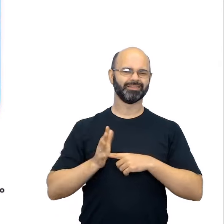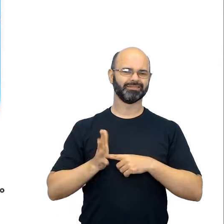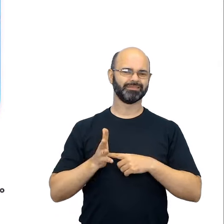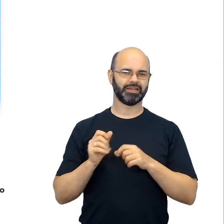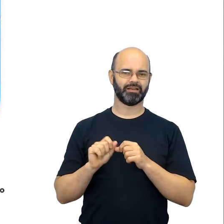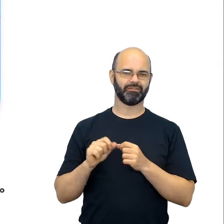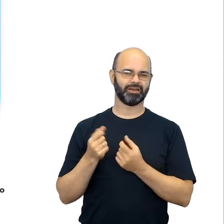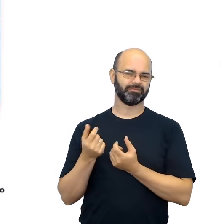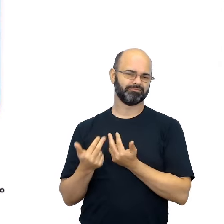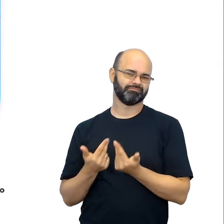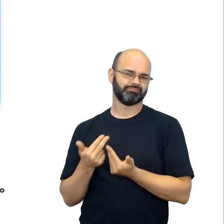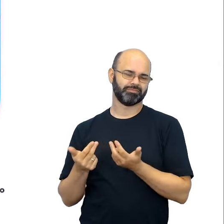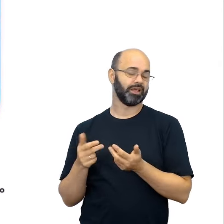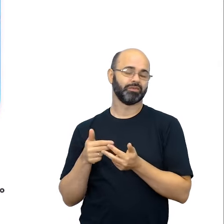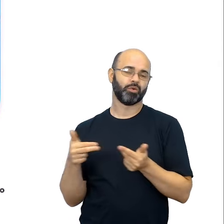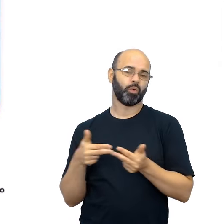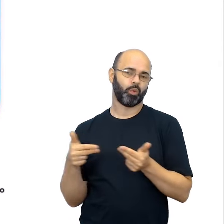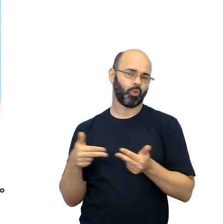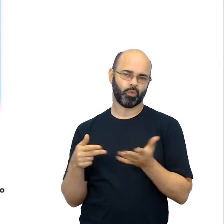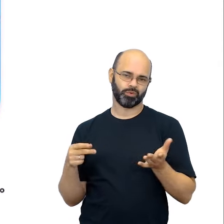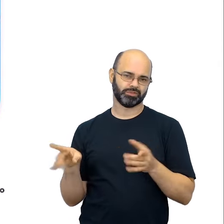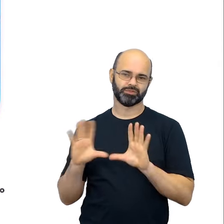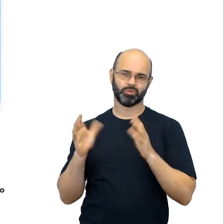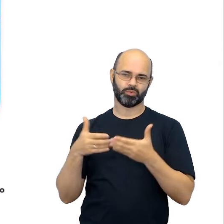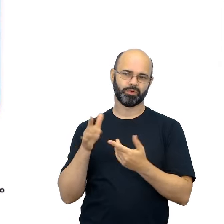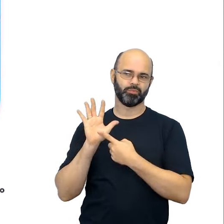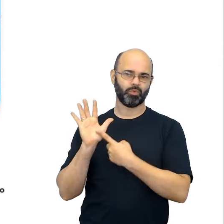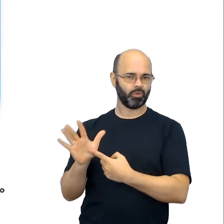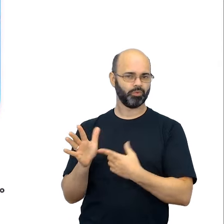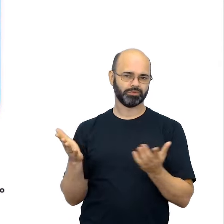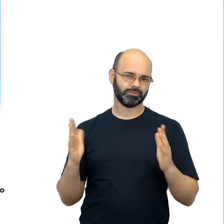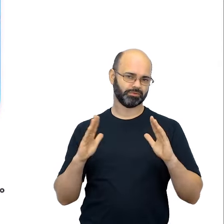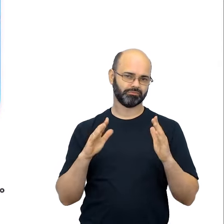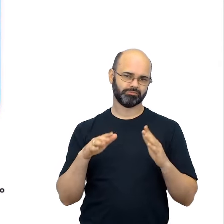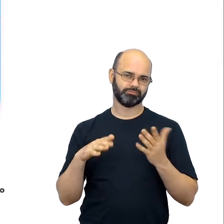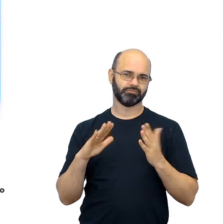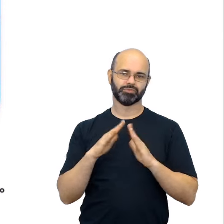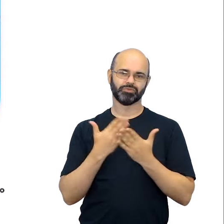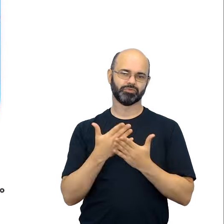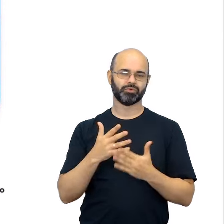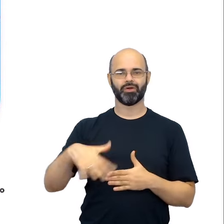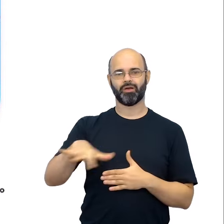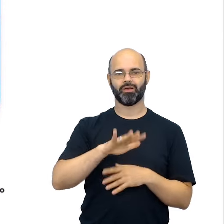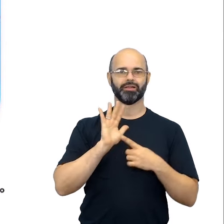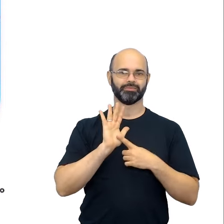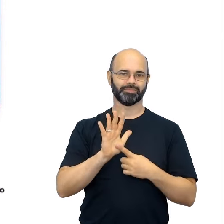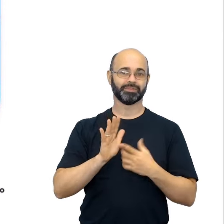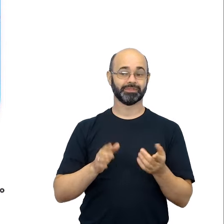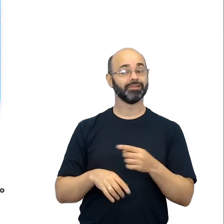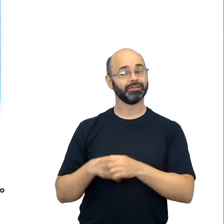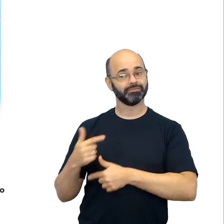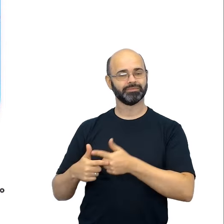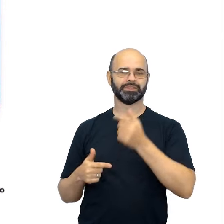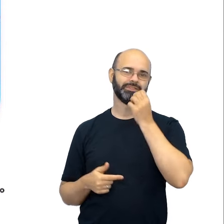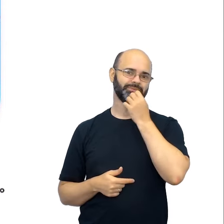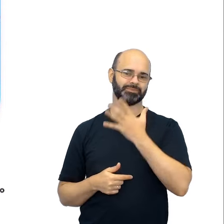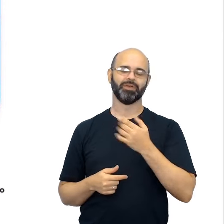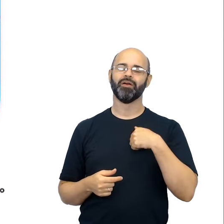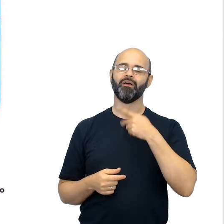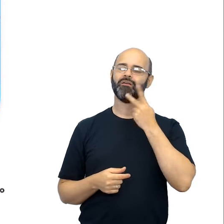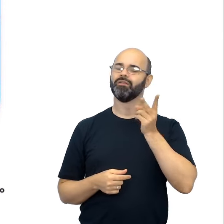tiverem que construir para apresentar para a comunidade escolar. Então, esses projetos, eles dão bons frutos. Como eu sempre falei,